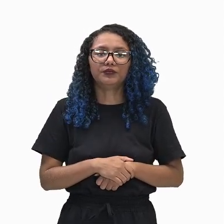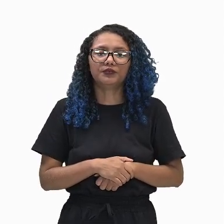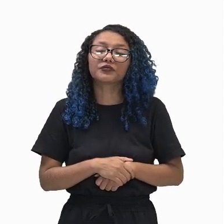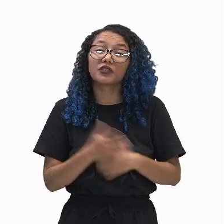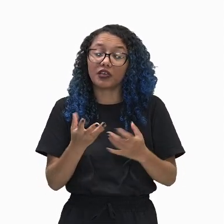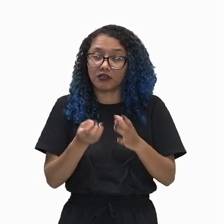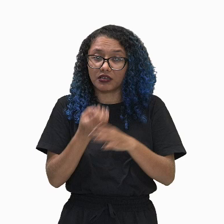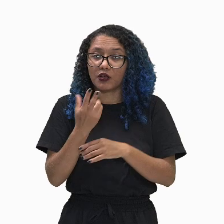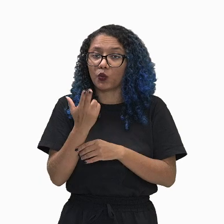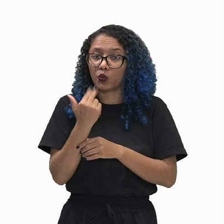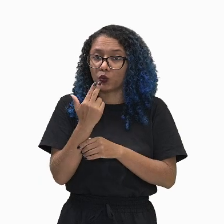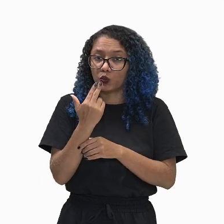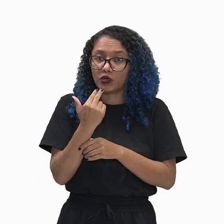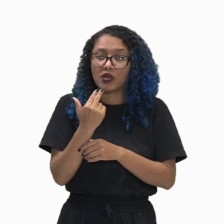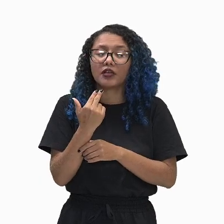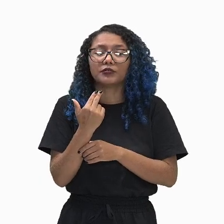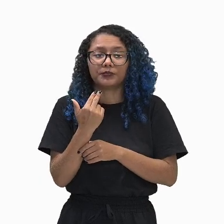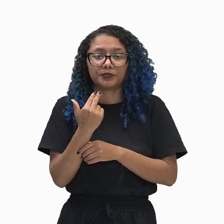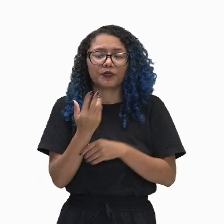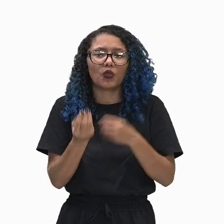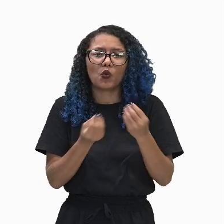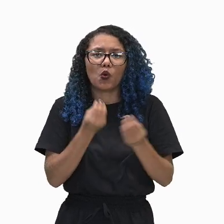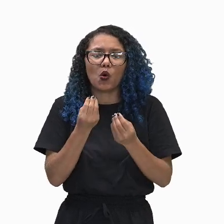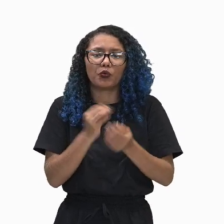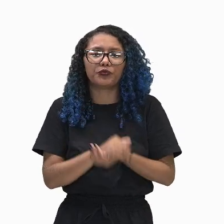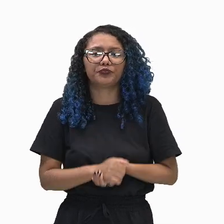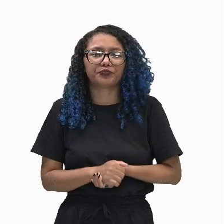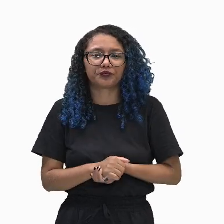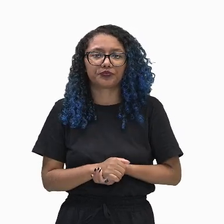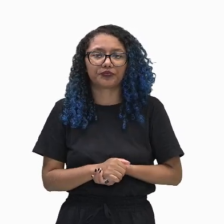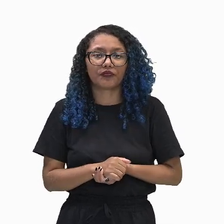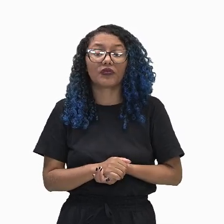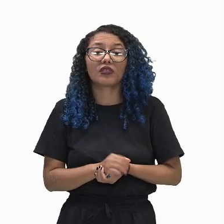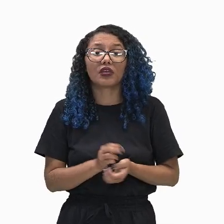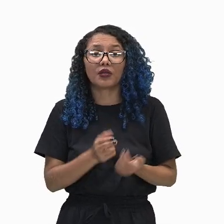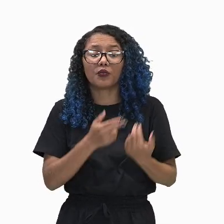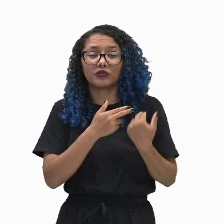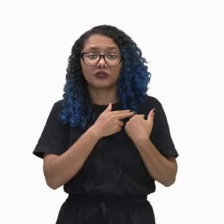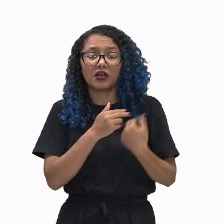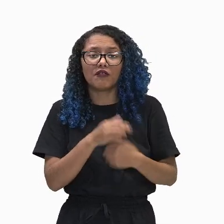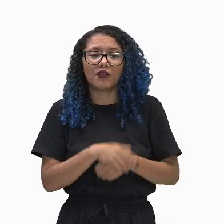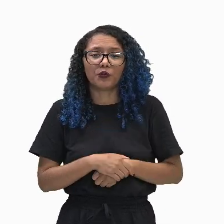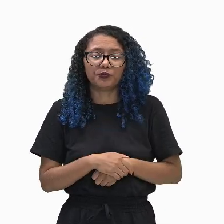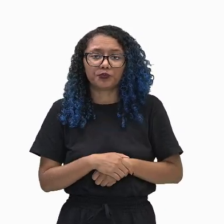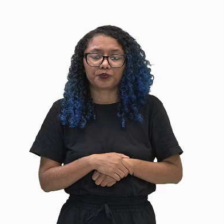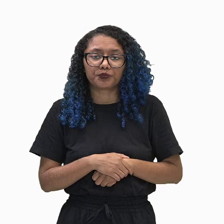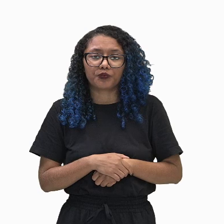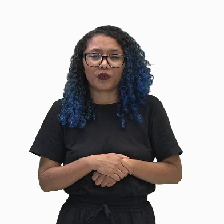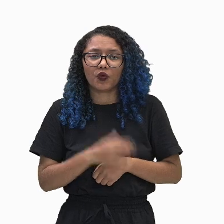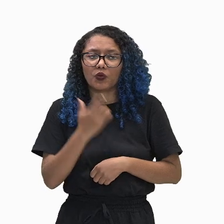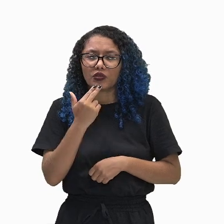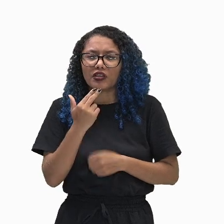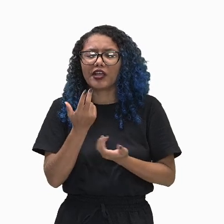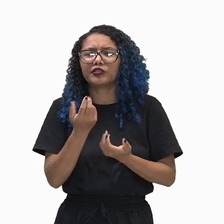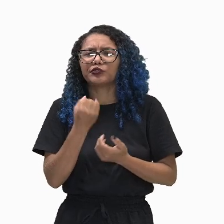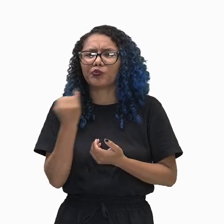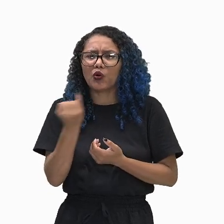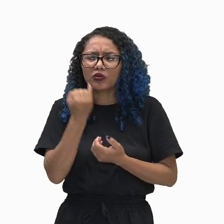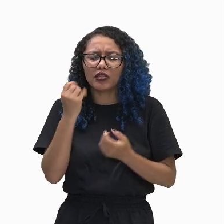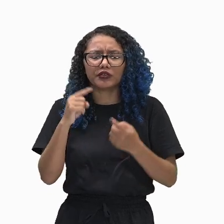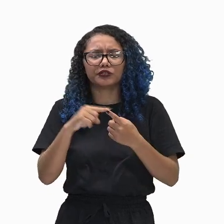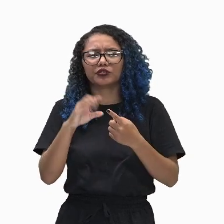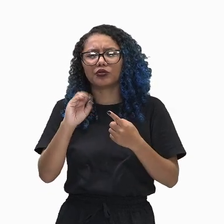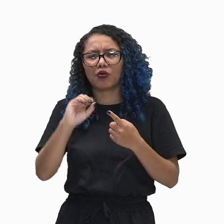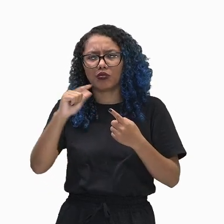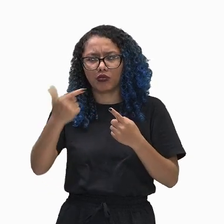nutrientes. A formação de nutrientes é responsável por fornecer nutrientes essenciais como o oxigênio, a